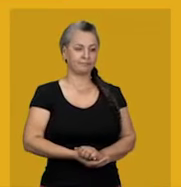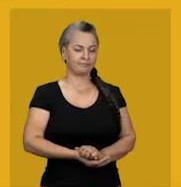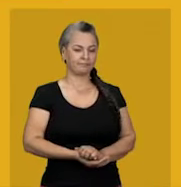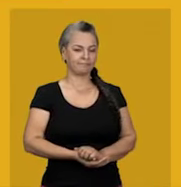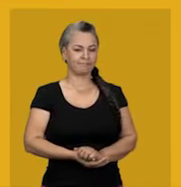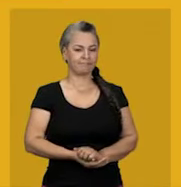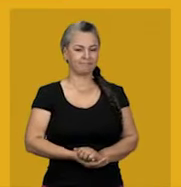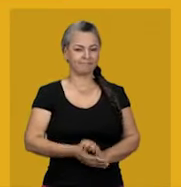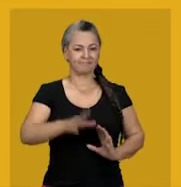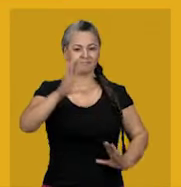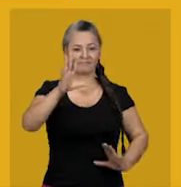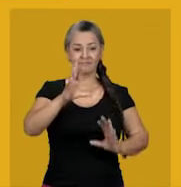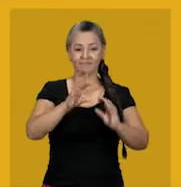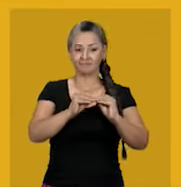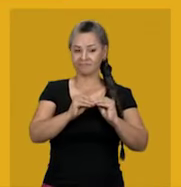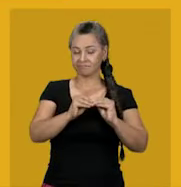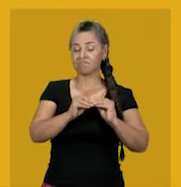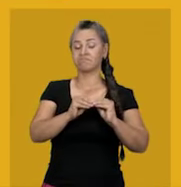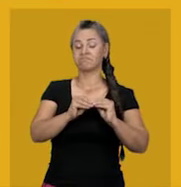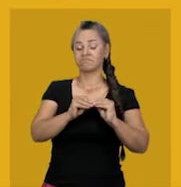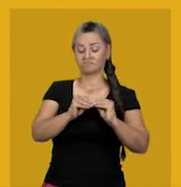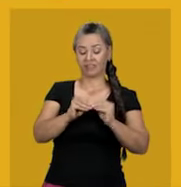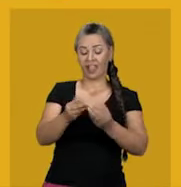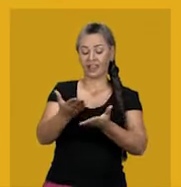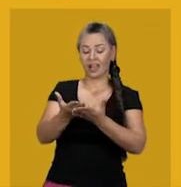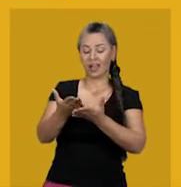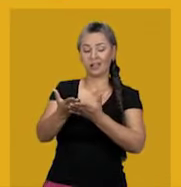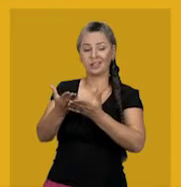O que nós aprendemos na aula de hoje?